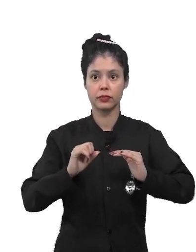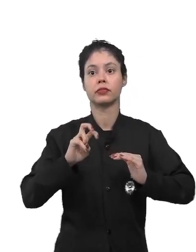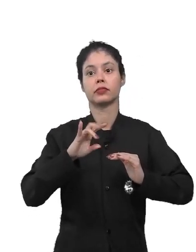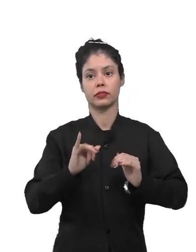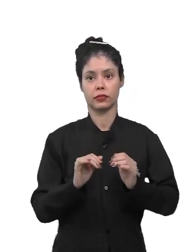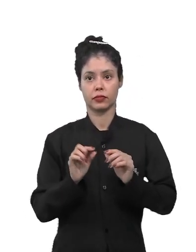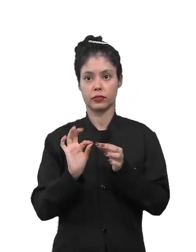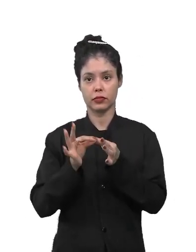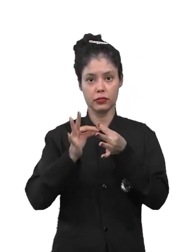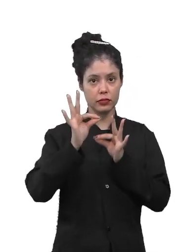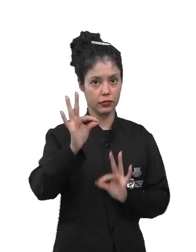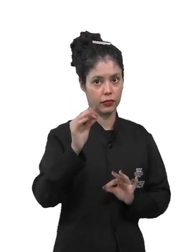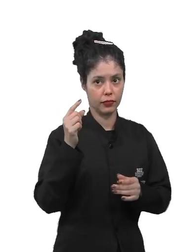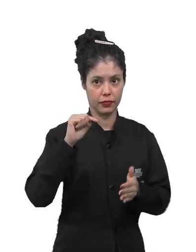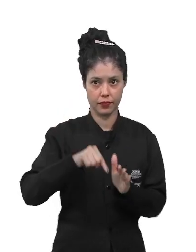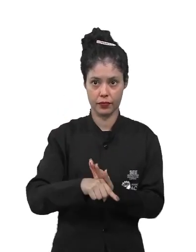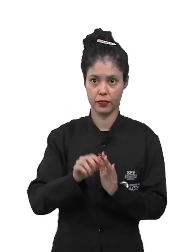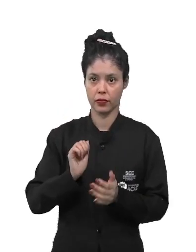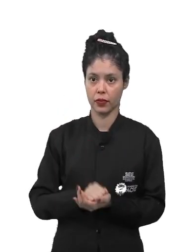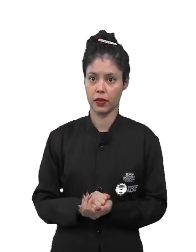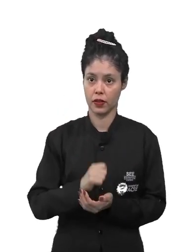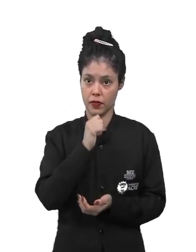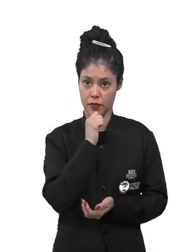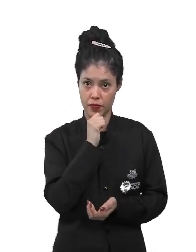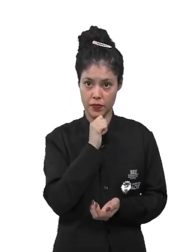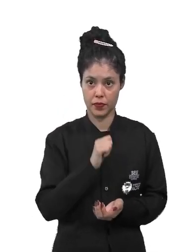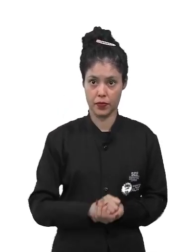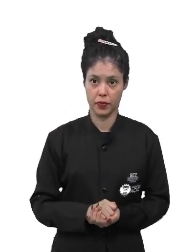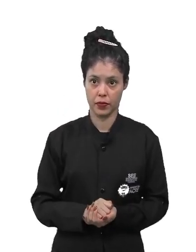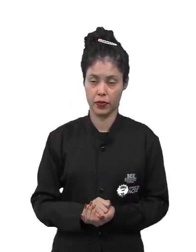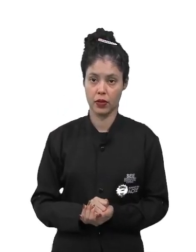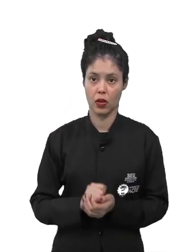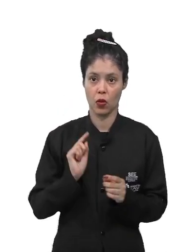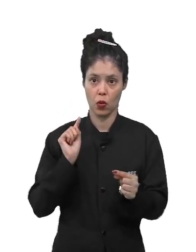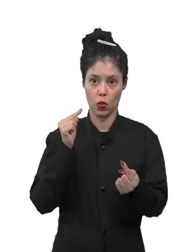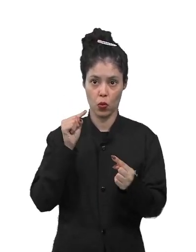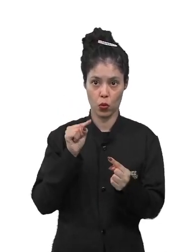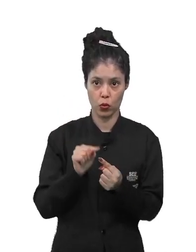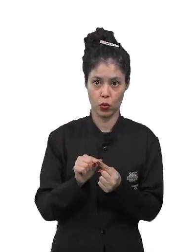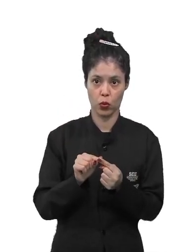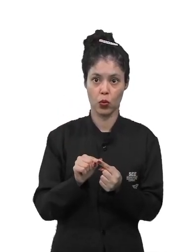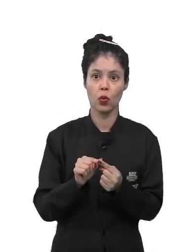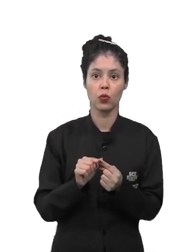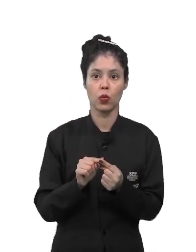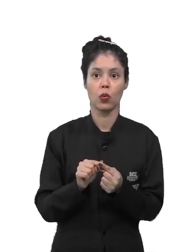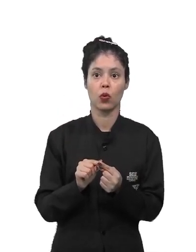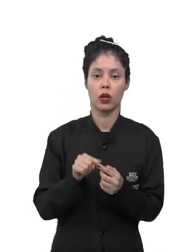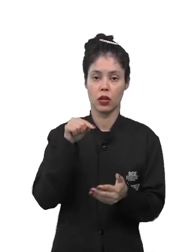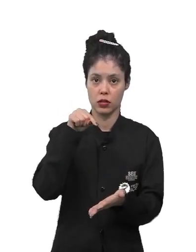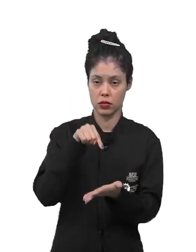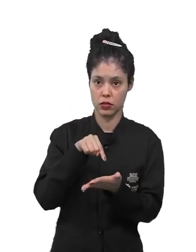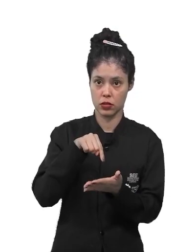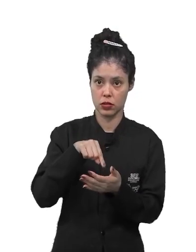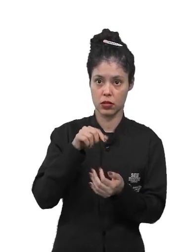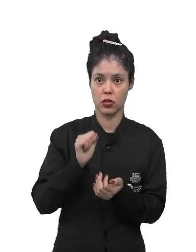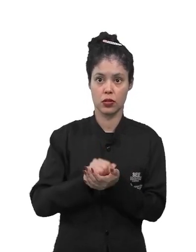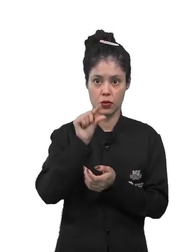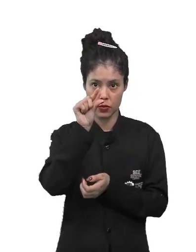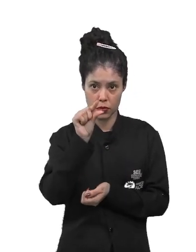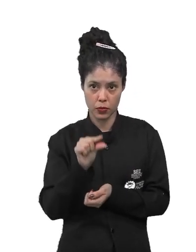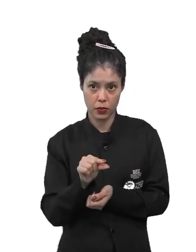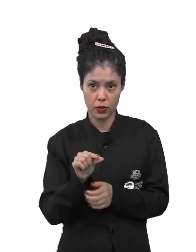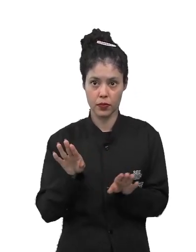se distanciando do centro. Logo a gente teria que encontrar um ponto que faça com que esse centro de massa desça um